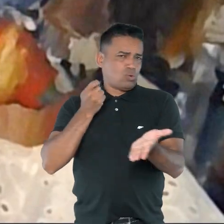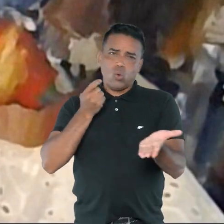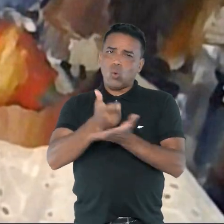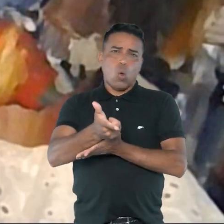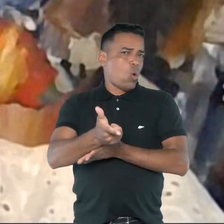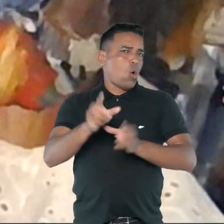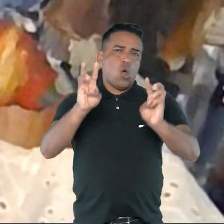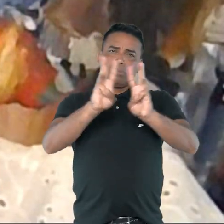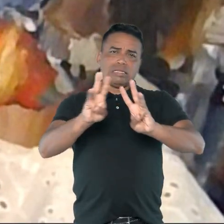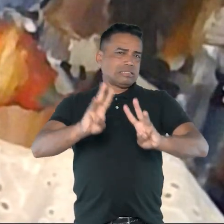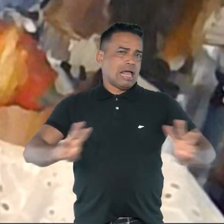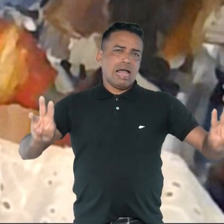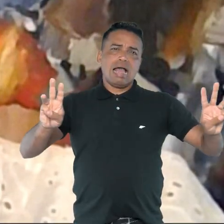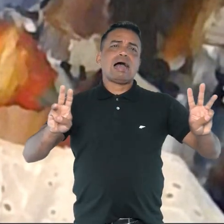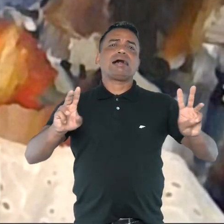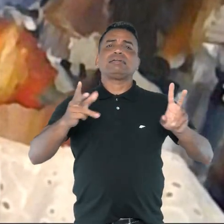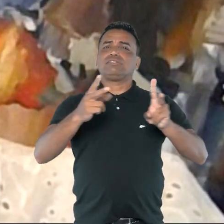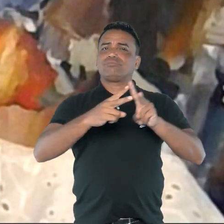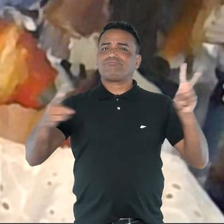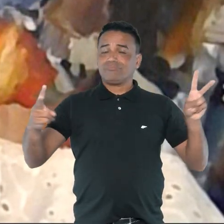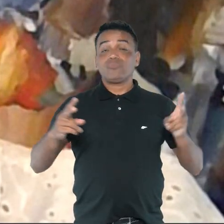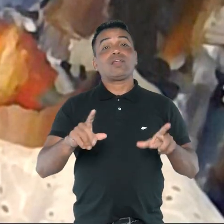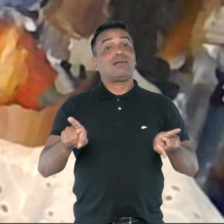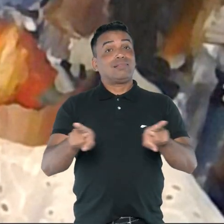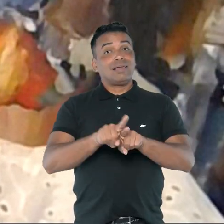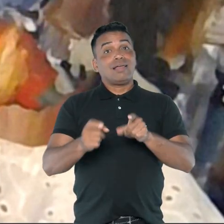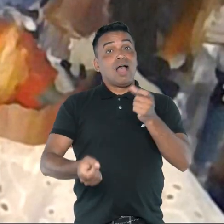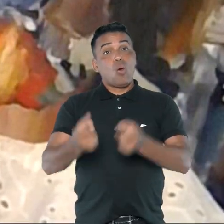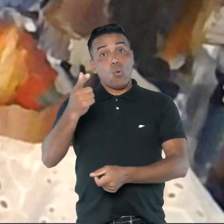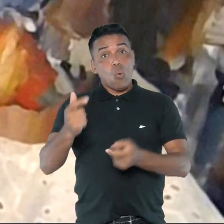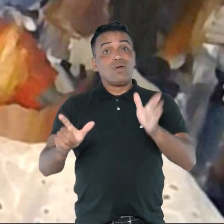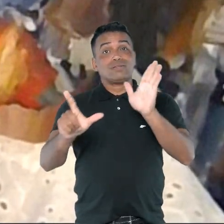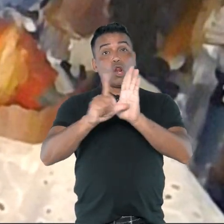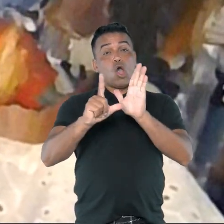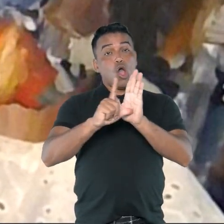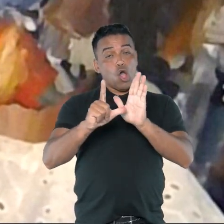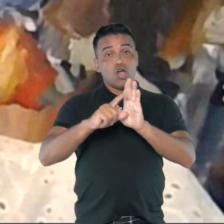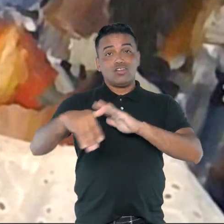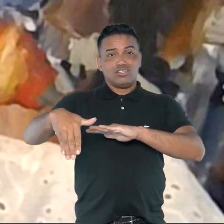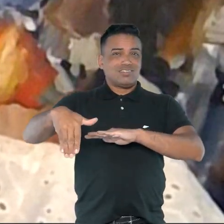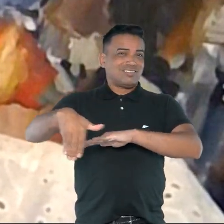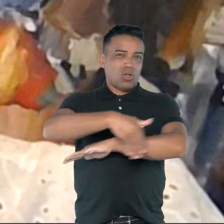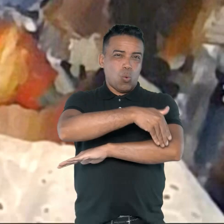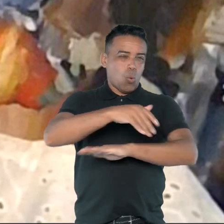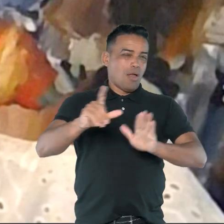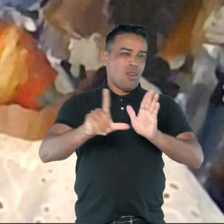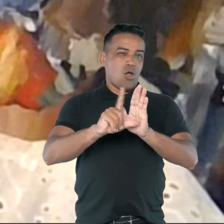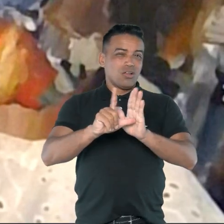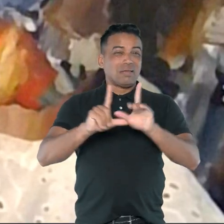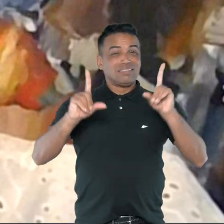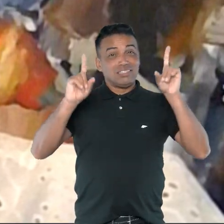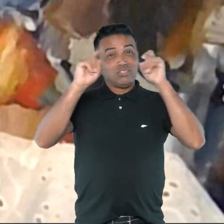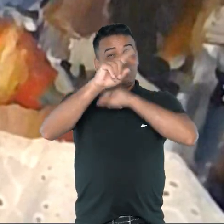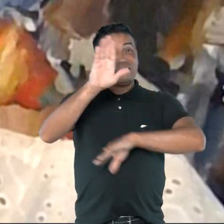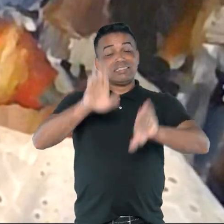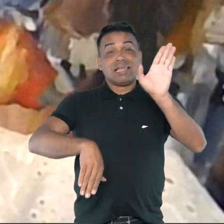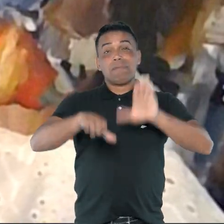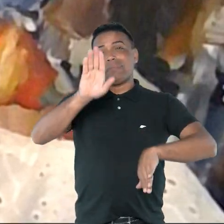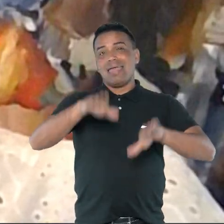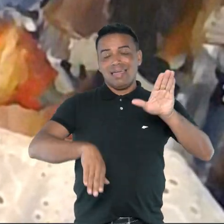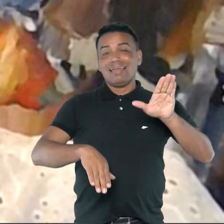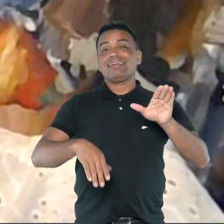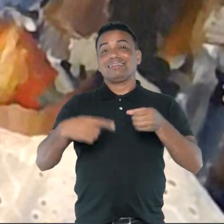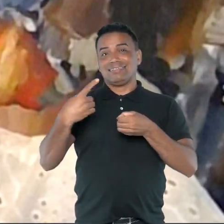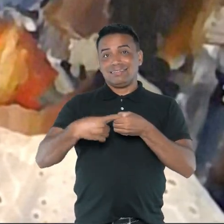Google no nome do livro, você encontra em qualquer desses sites online. Tem algumas livrarias de rua também, mas é